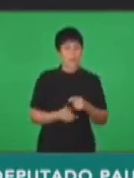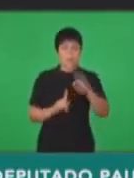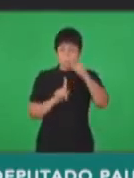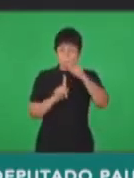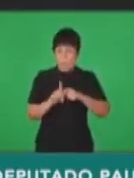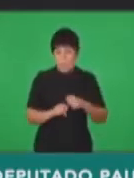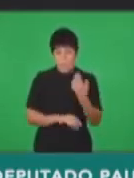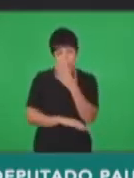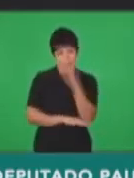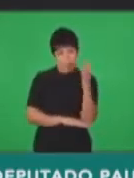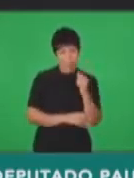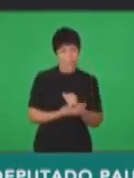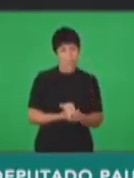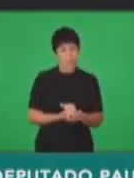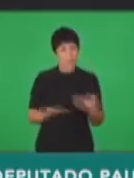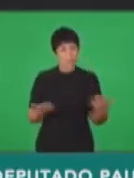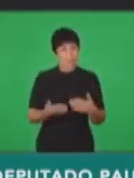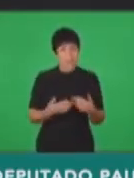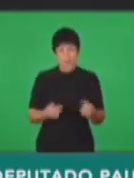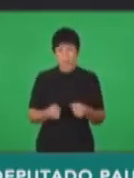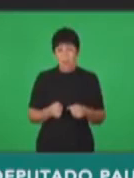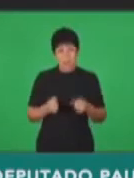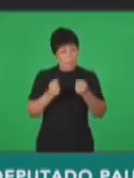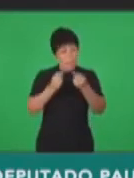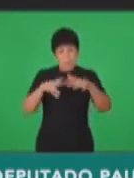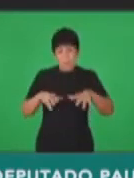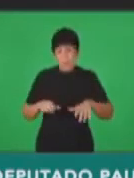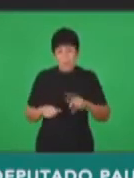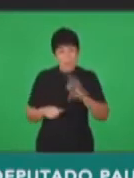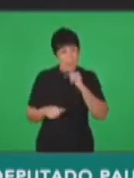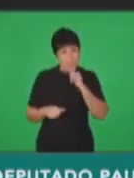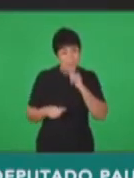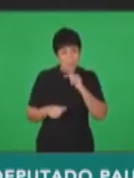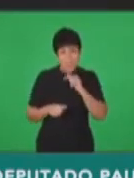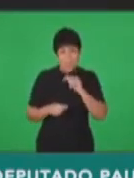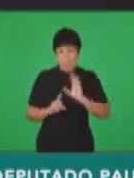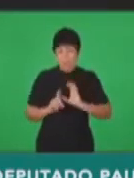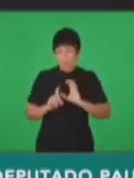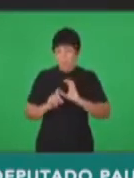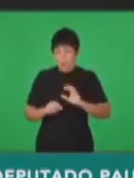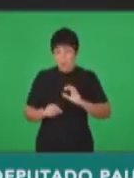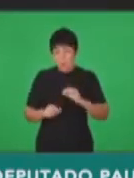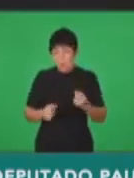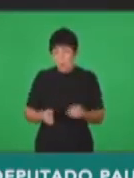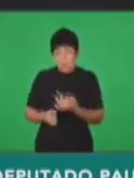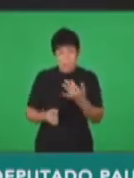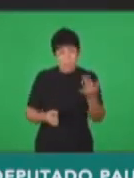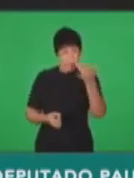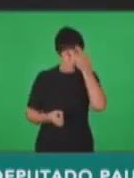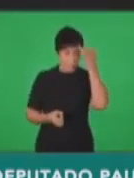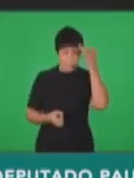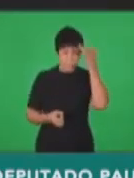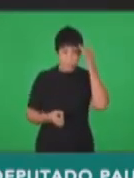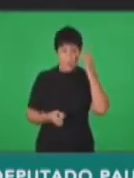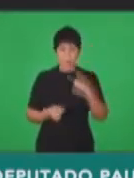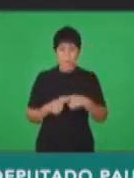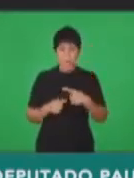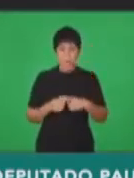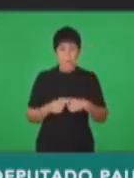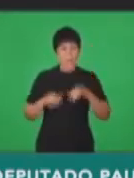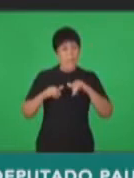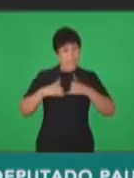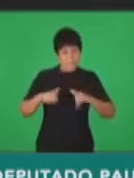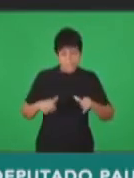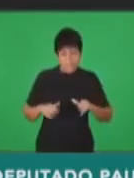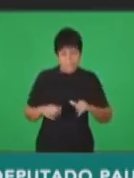crise hídrica que vai afetar muita gente, que vai afetar por conta do aumento da energia elétrica, por falta de água,